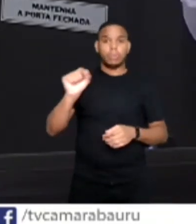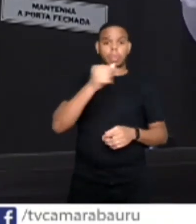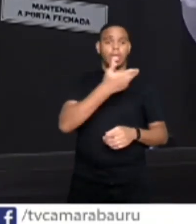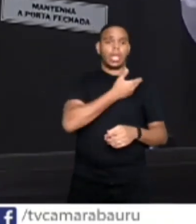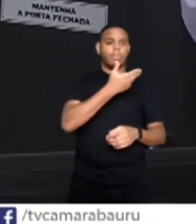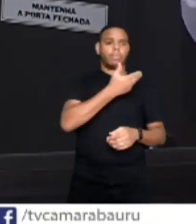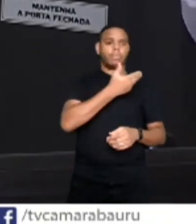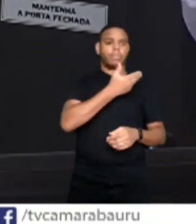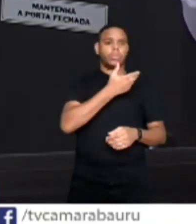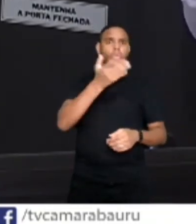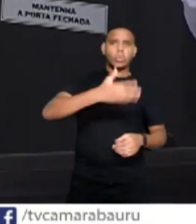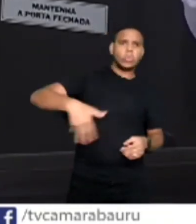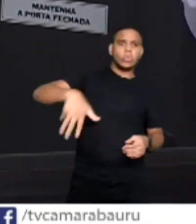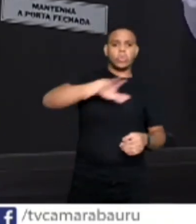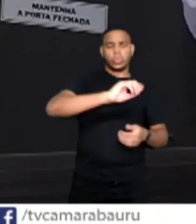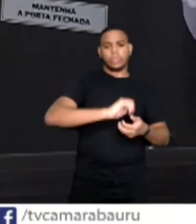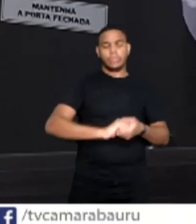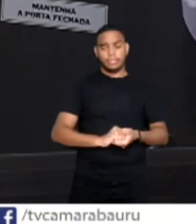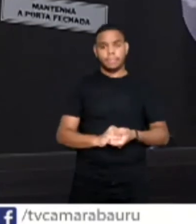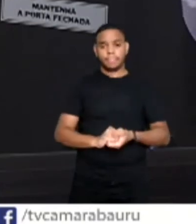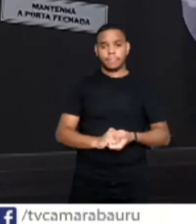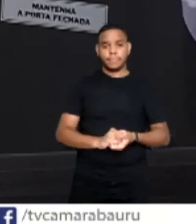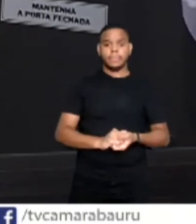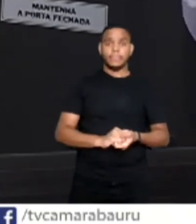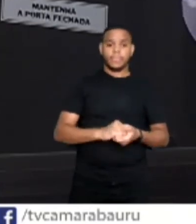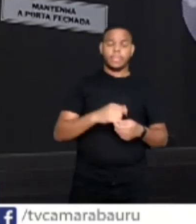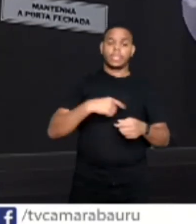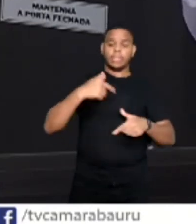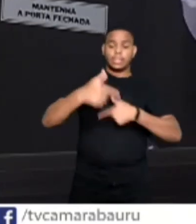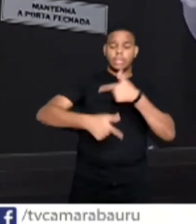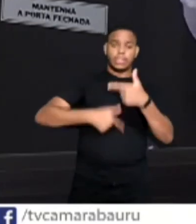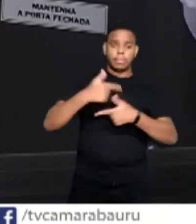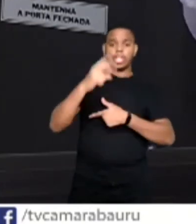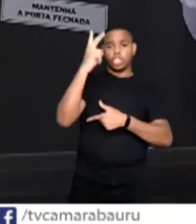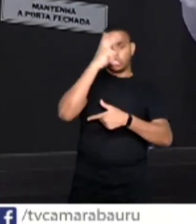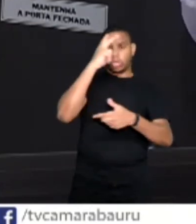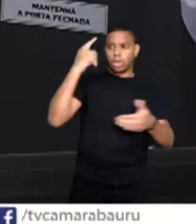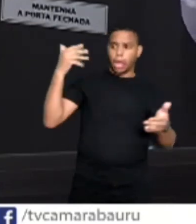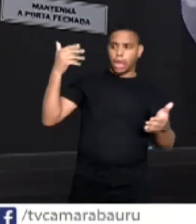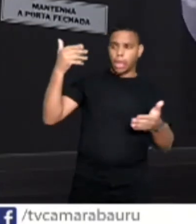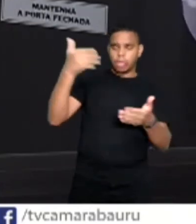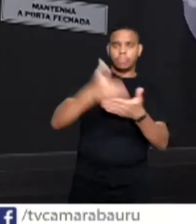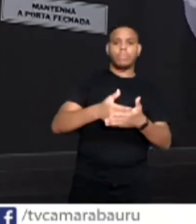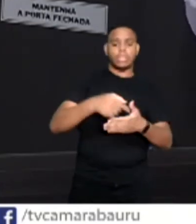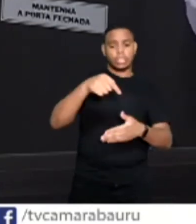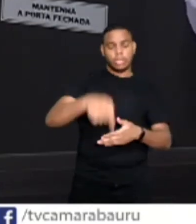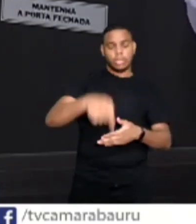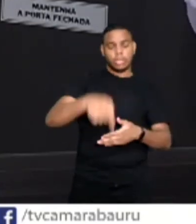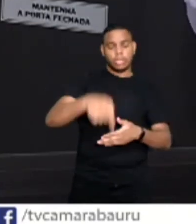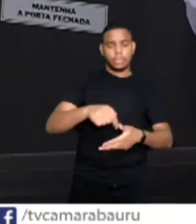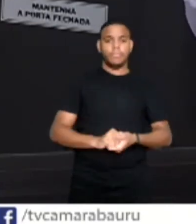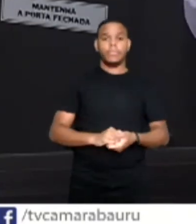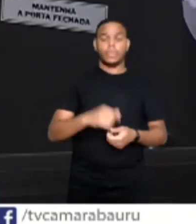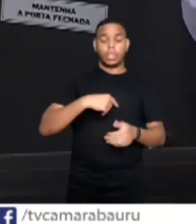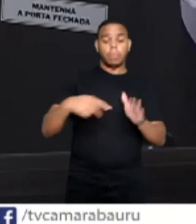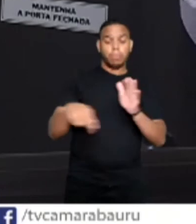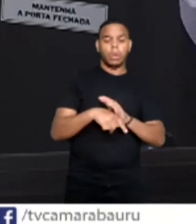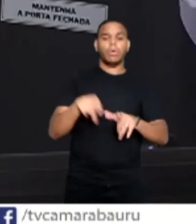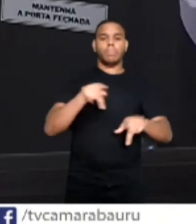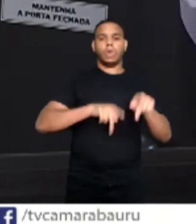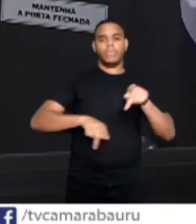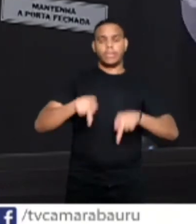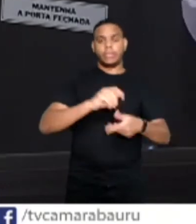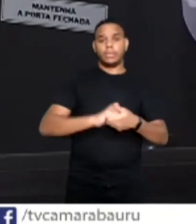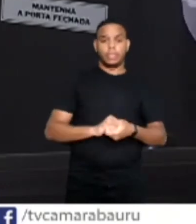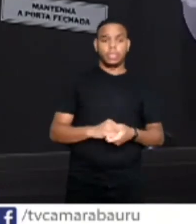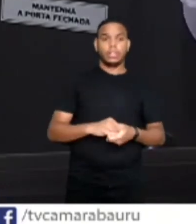estão, de jornada, que fazem história nesta casa, que é a casa do povo, que eu tenho um